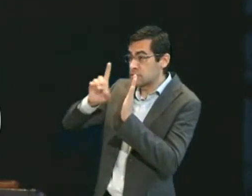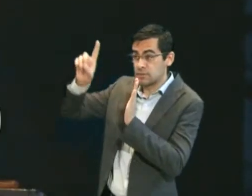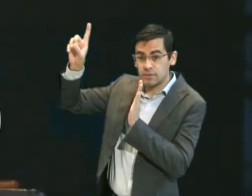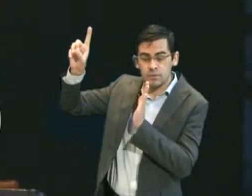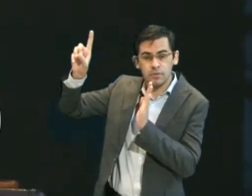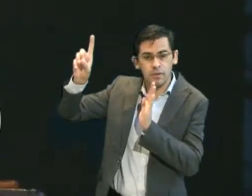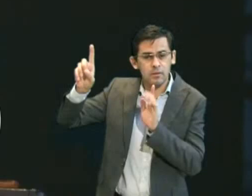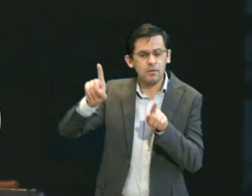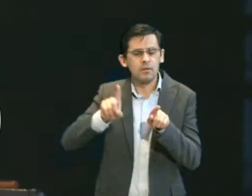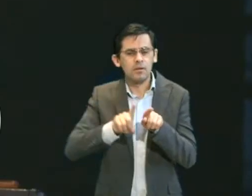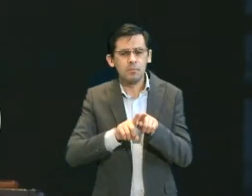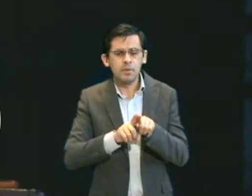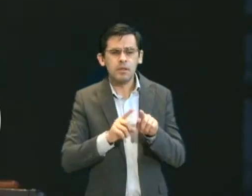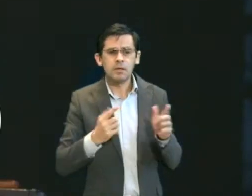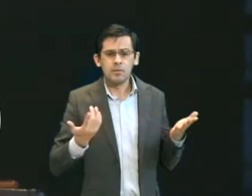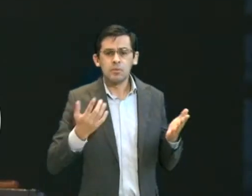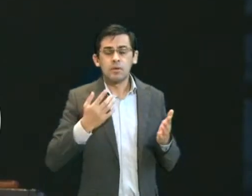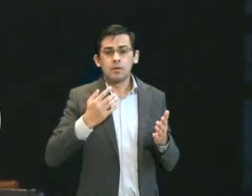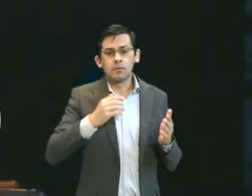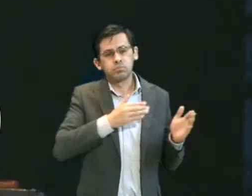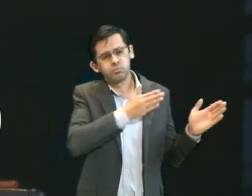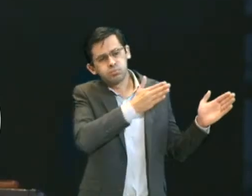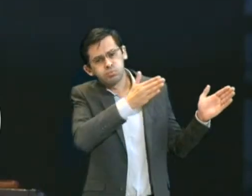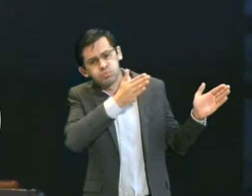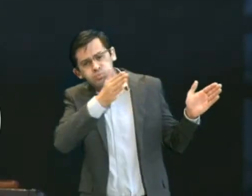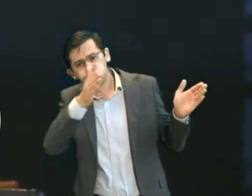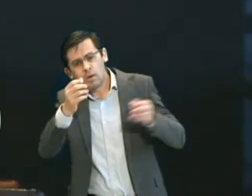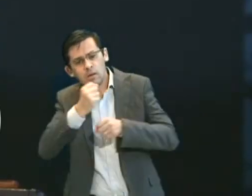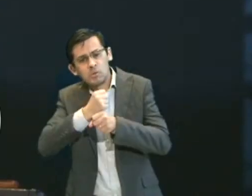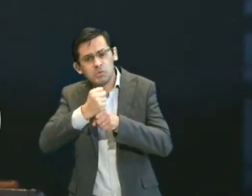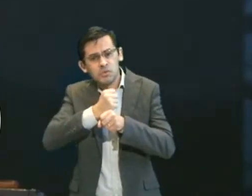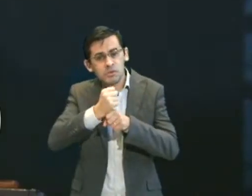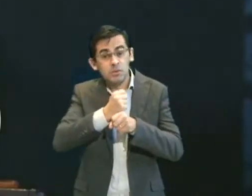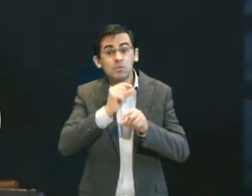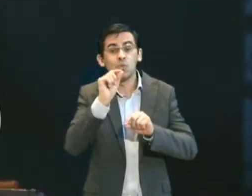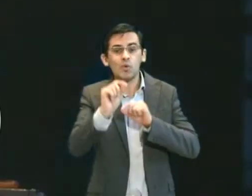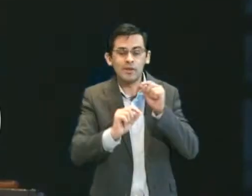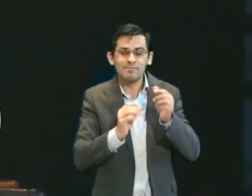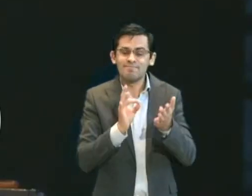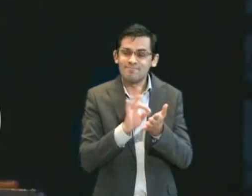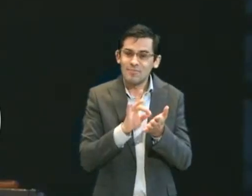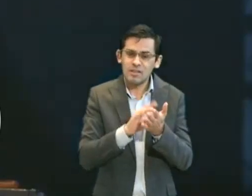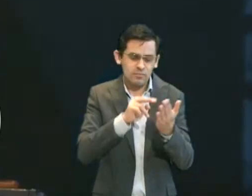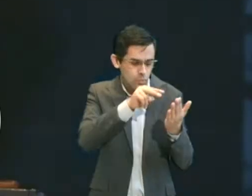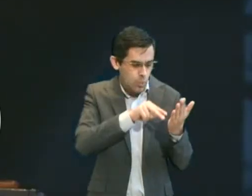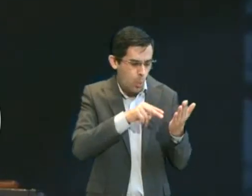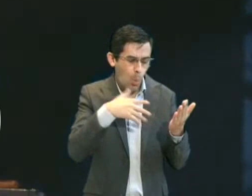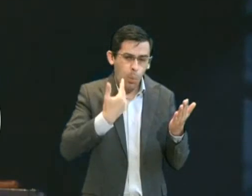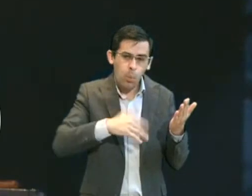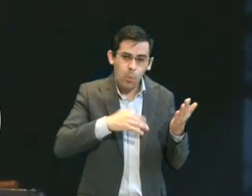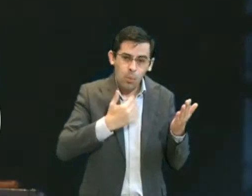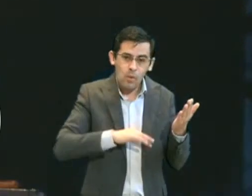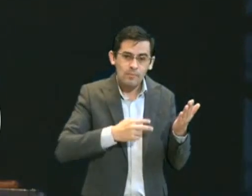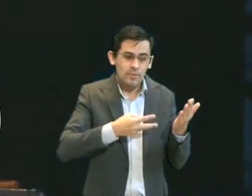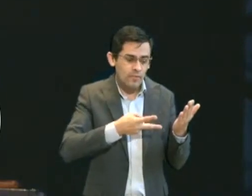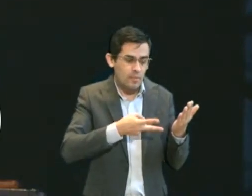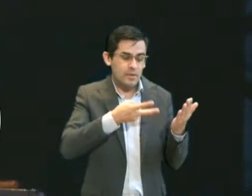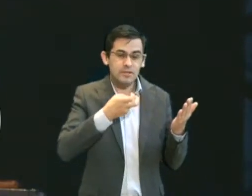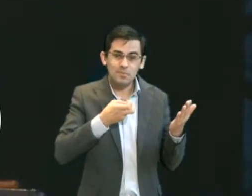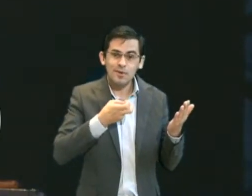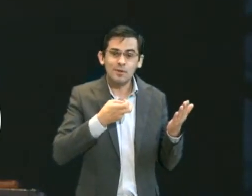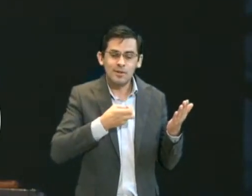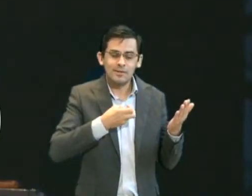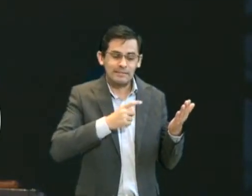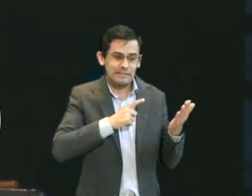fala. Porque ao longo dos anos isso vai se transformar num instrumento de Deus para